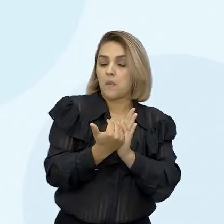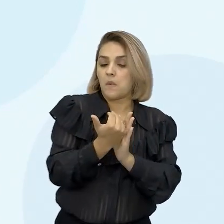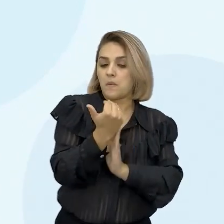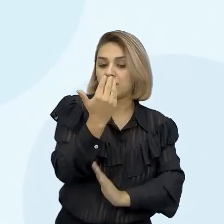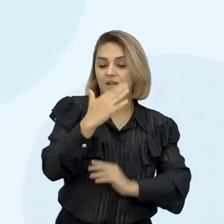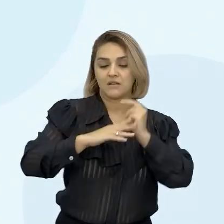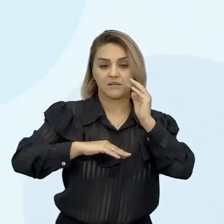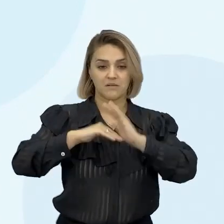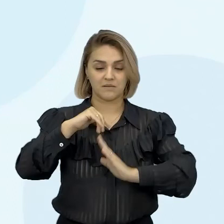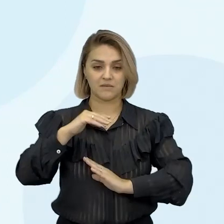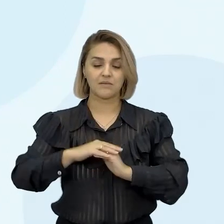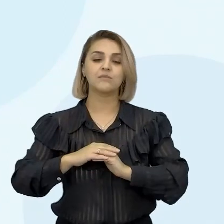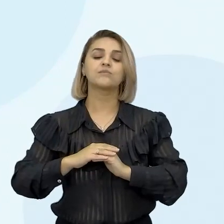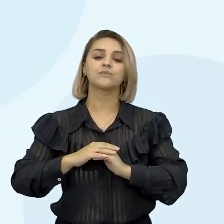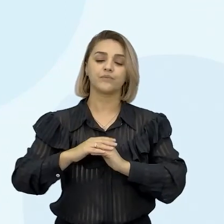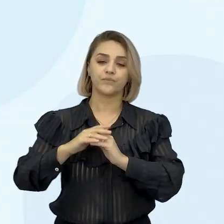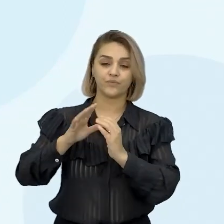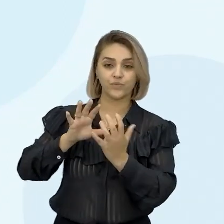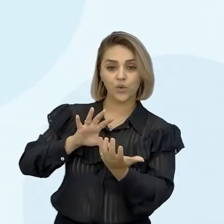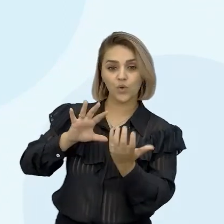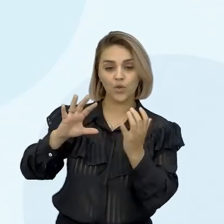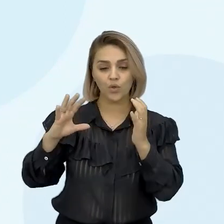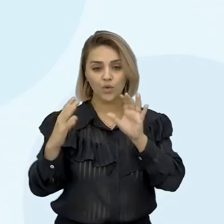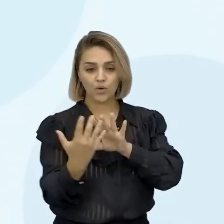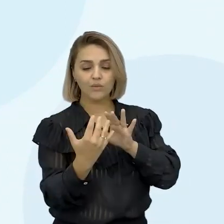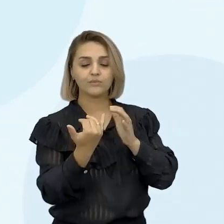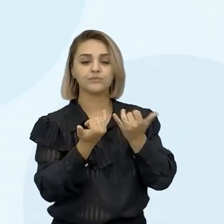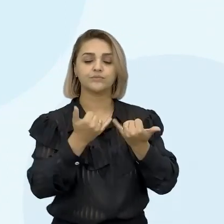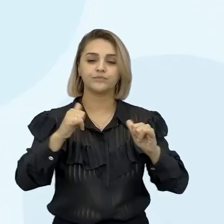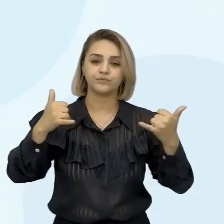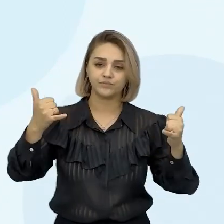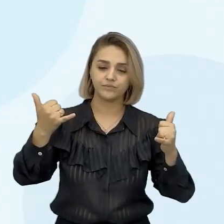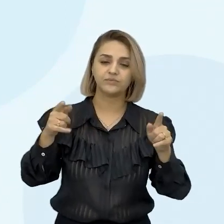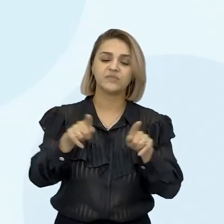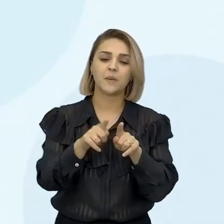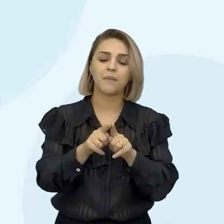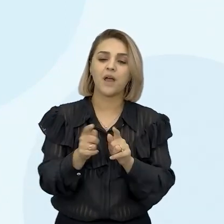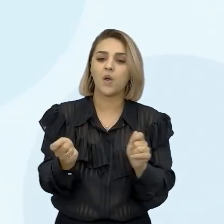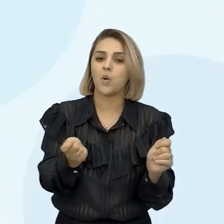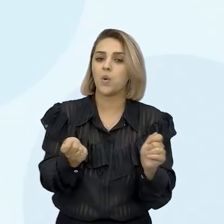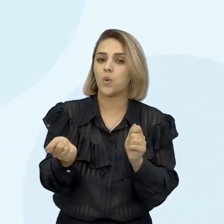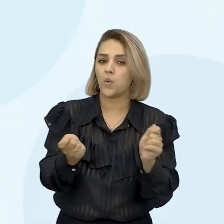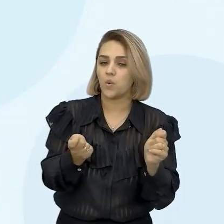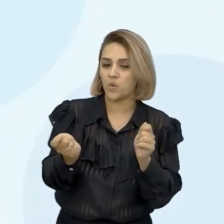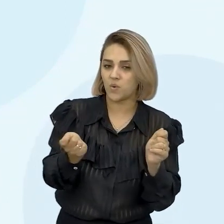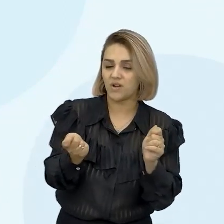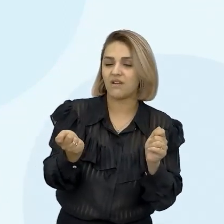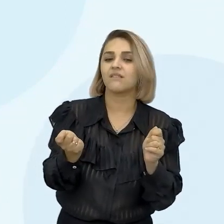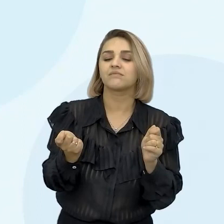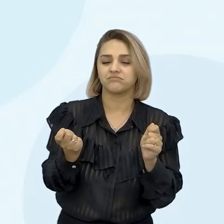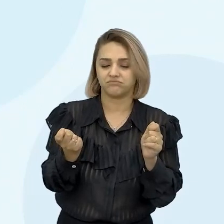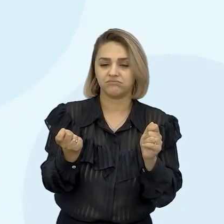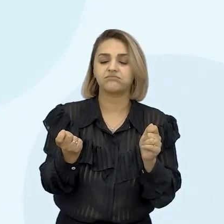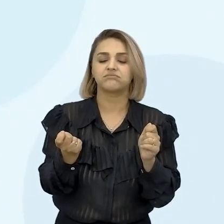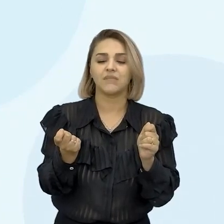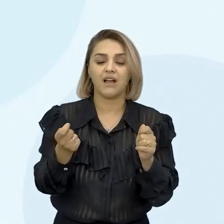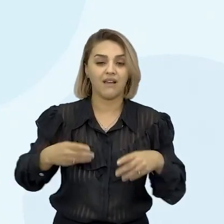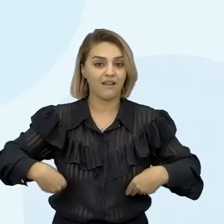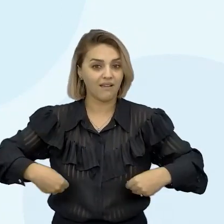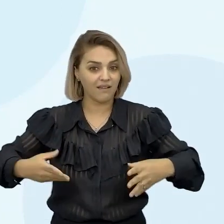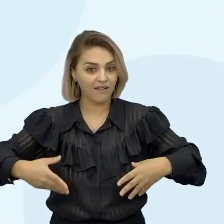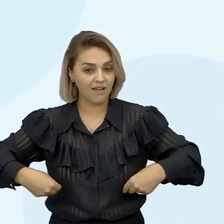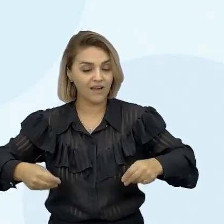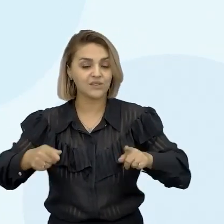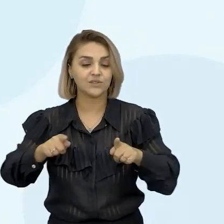eficiência dos processos de conversão de energia implica economizar recursos e combustíveis é isso que eu quero uma